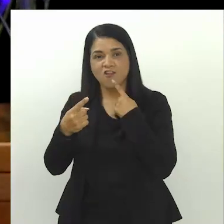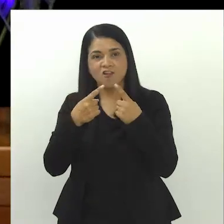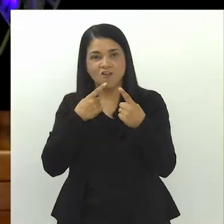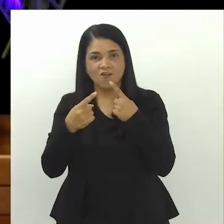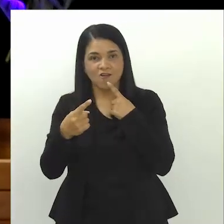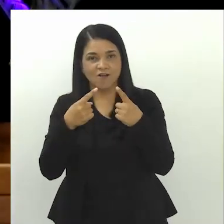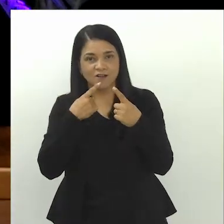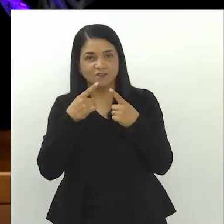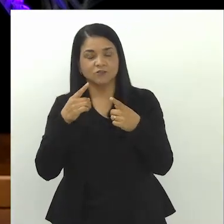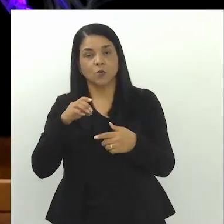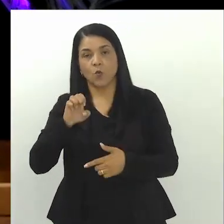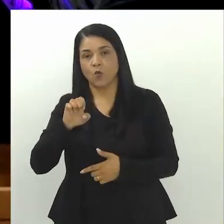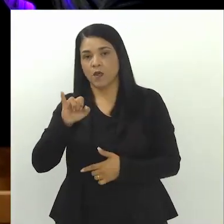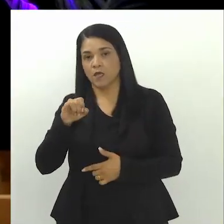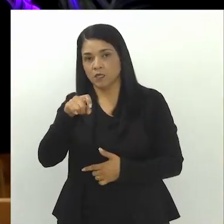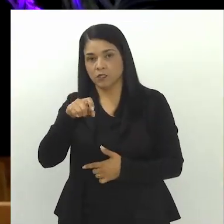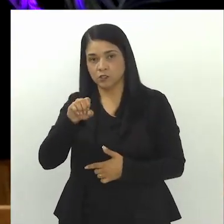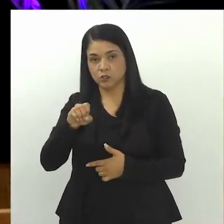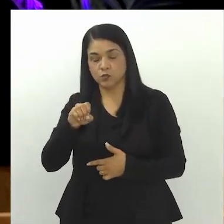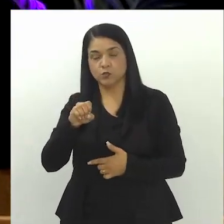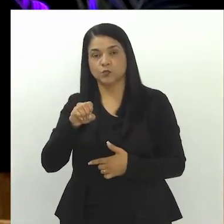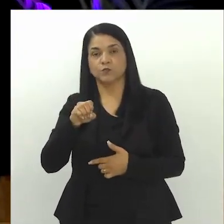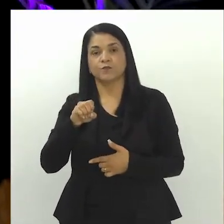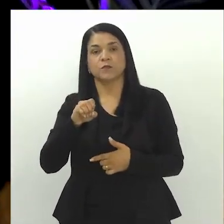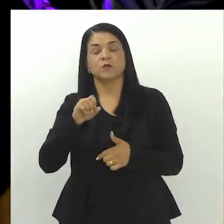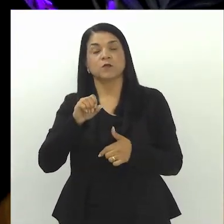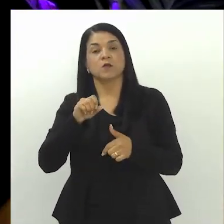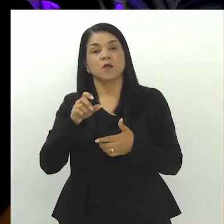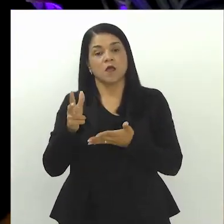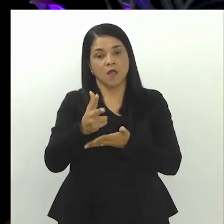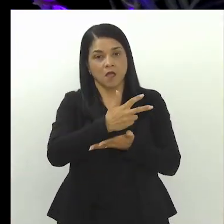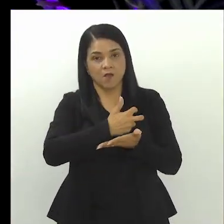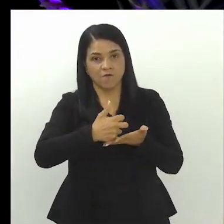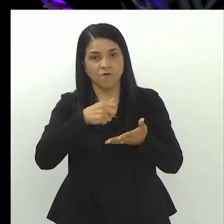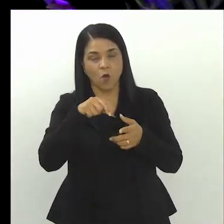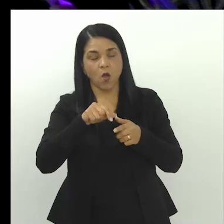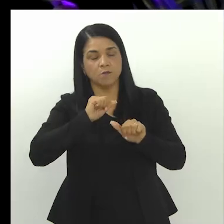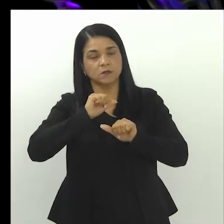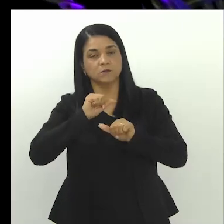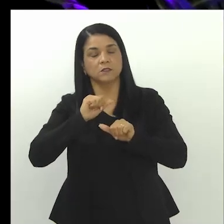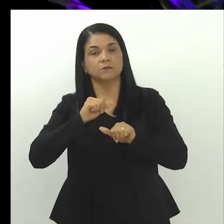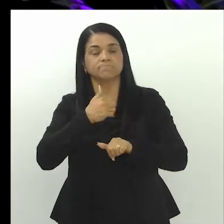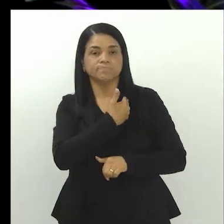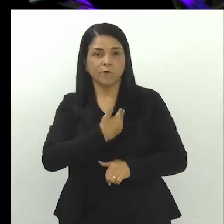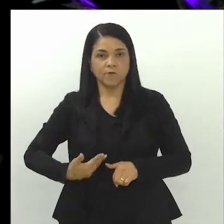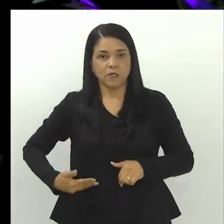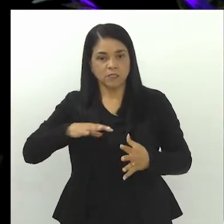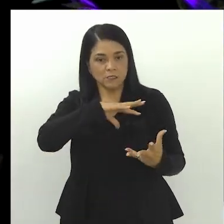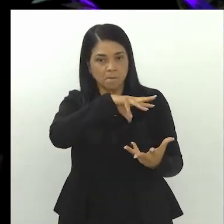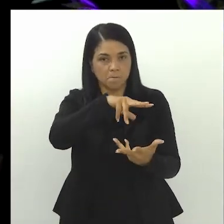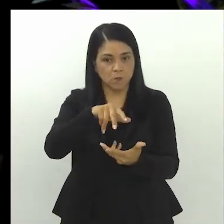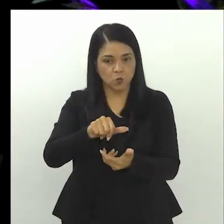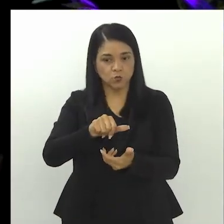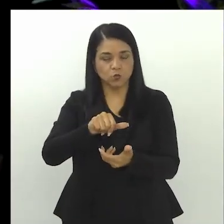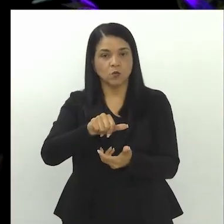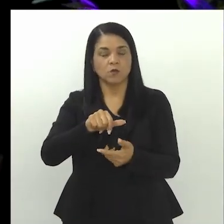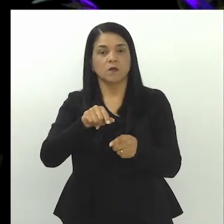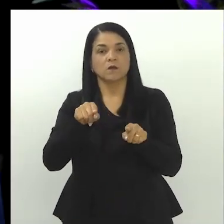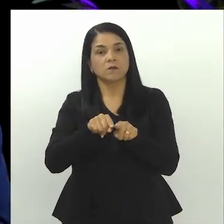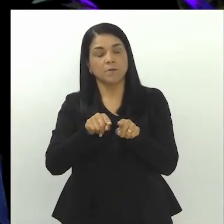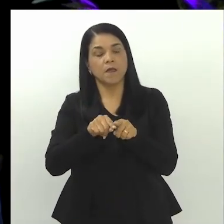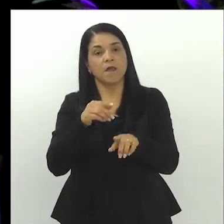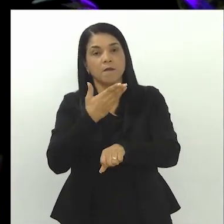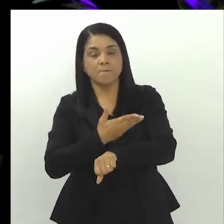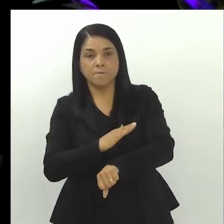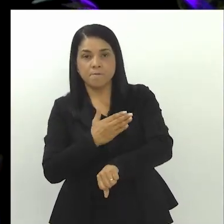que dialoga muito exatamente com um dos eixos da declaração final, que é a reforma da governança global. Então,